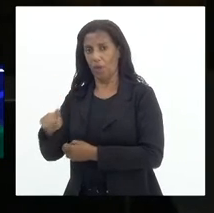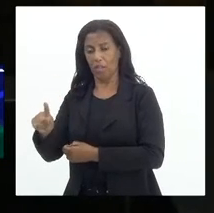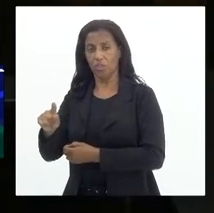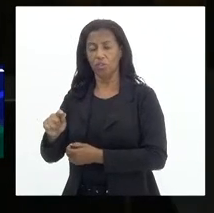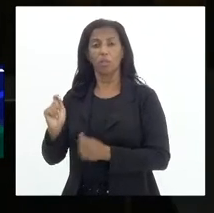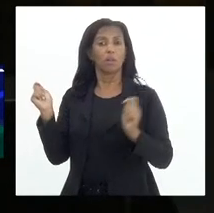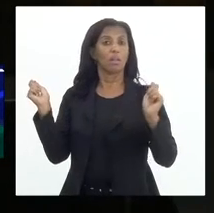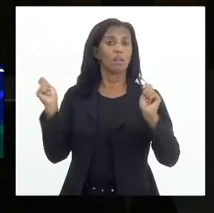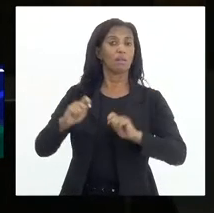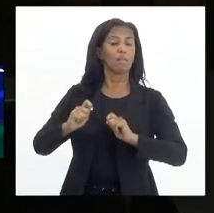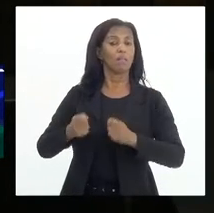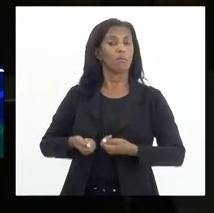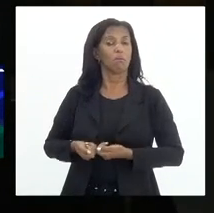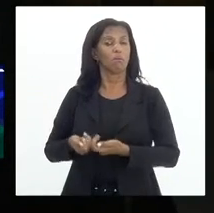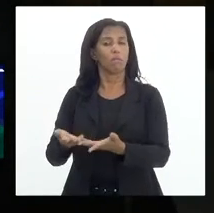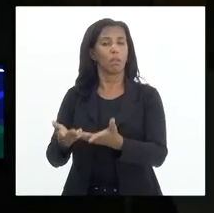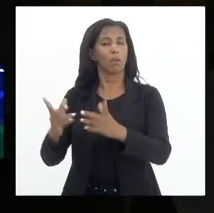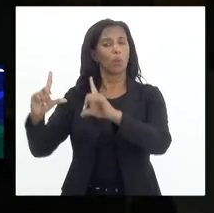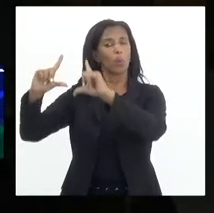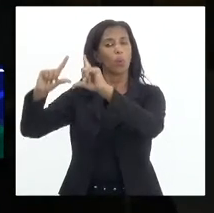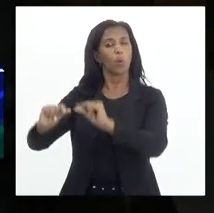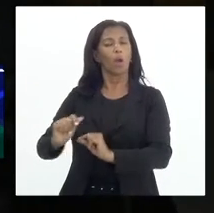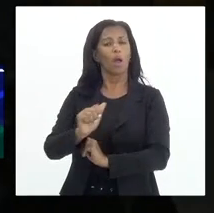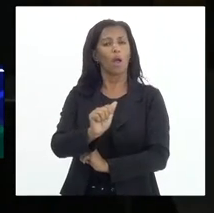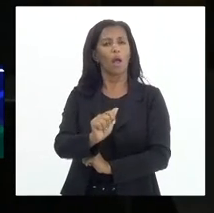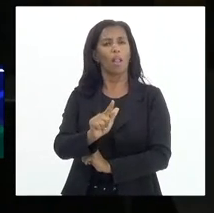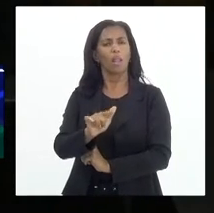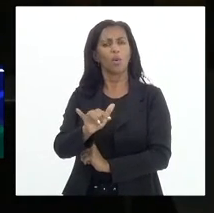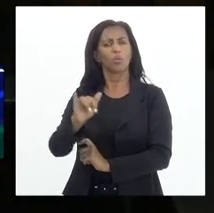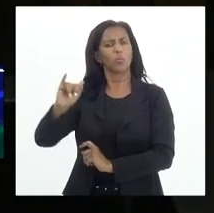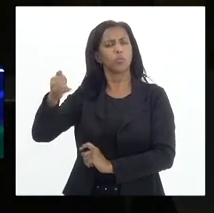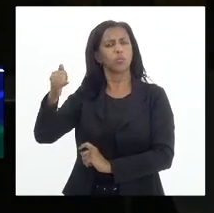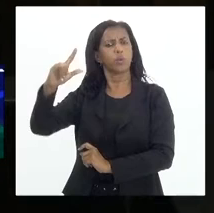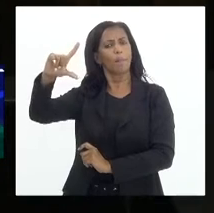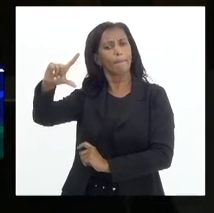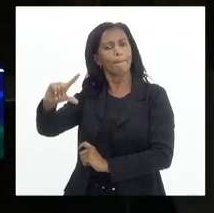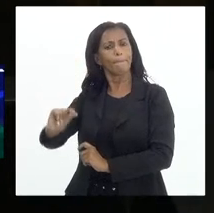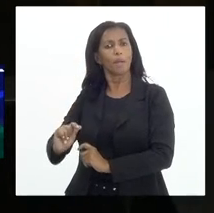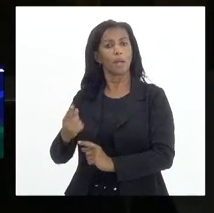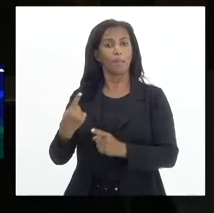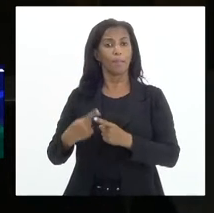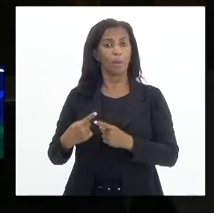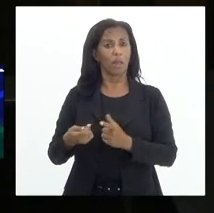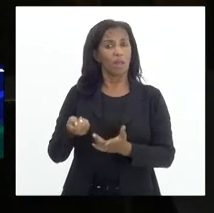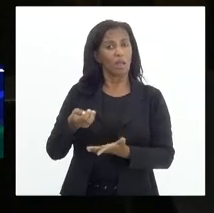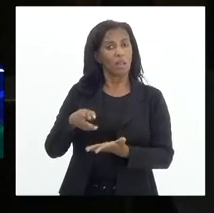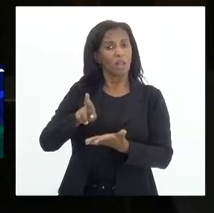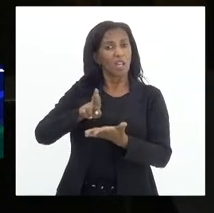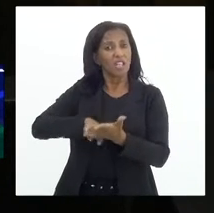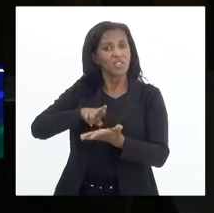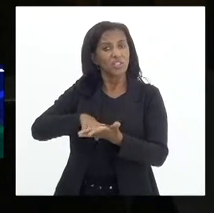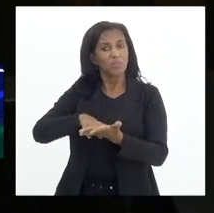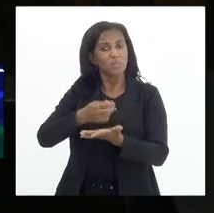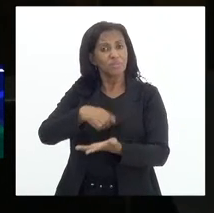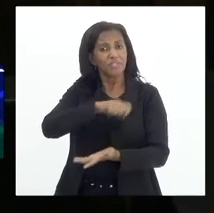que permita redução de alíquotas, porque nós estamos no regime de recuperação